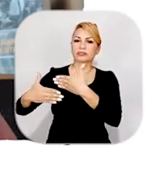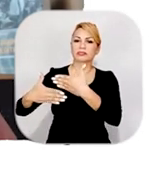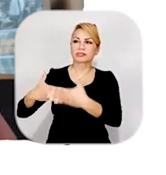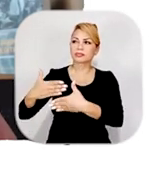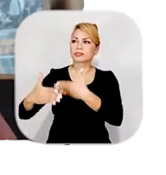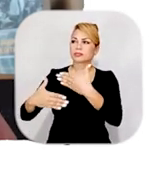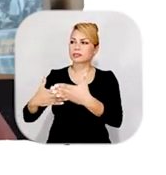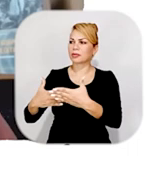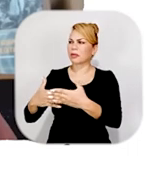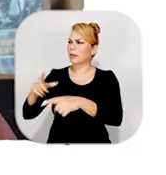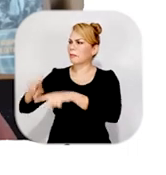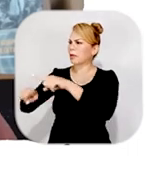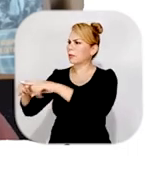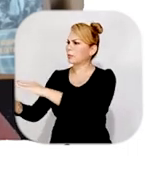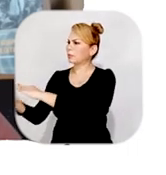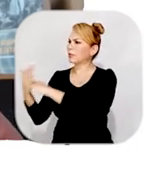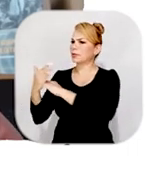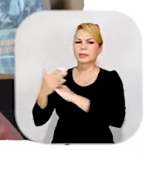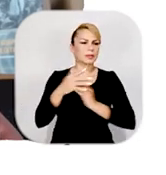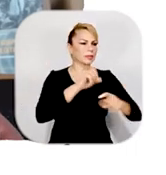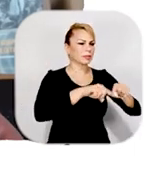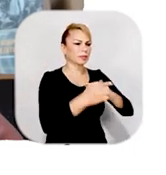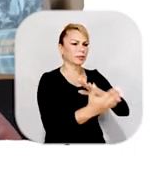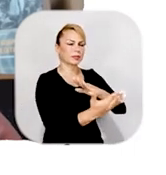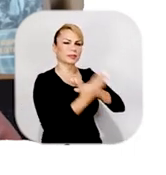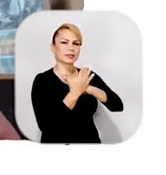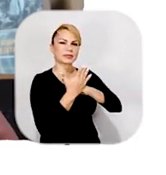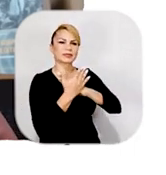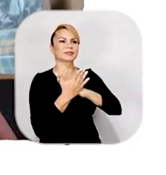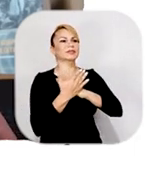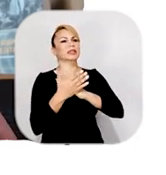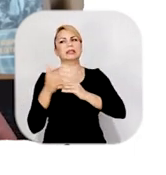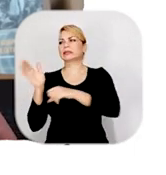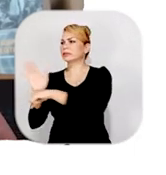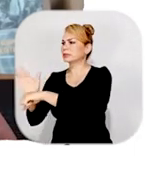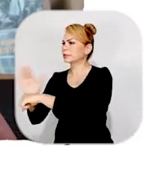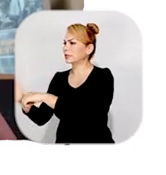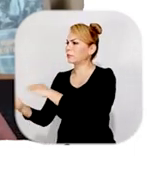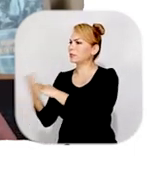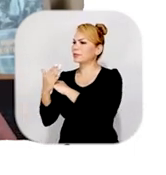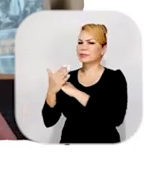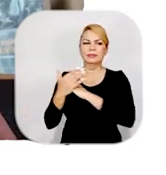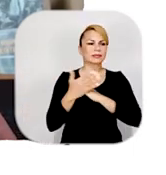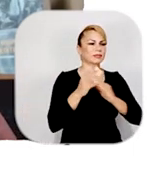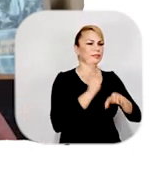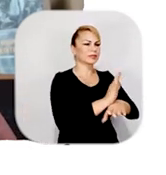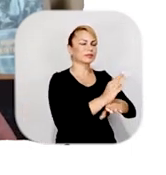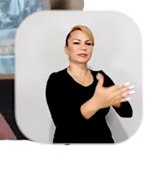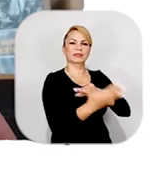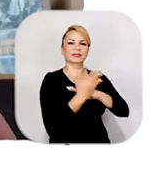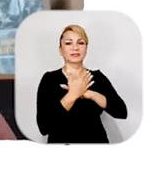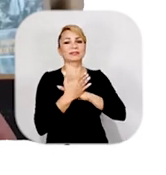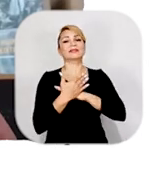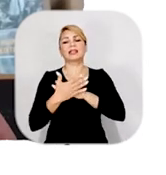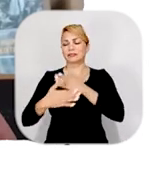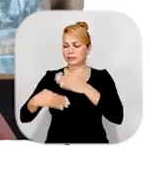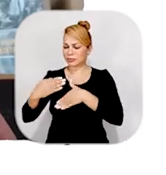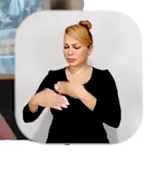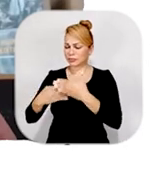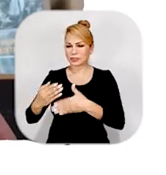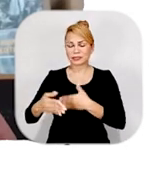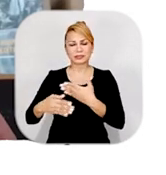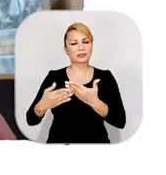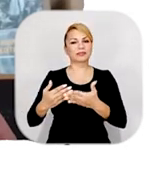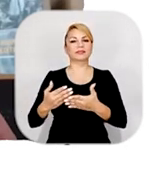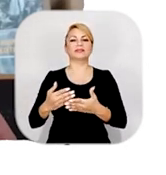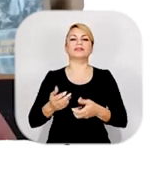coisas têm uma força como essa obra do Snetlag, né? Raim, eu queria que você